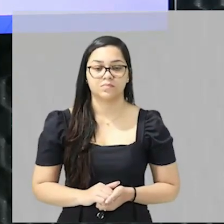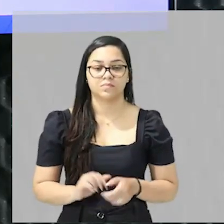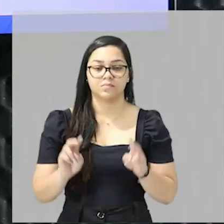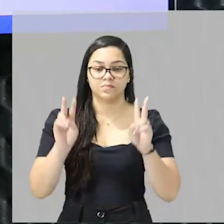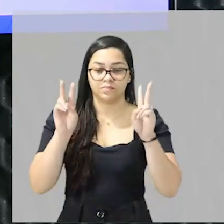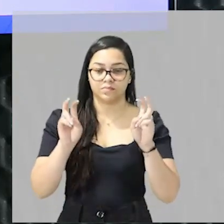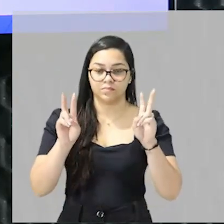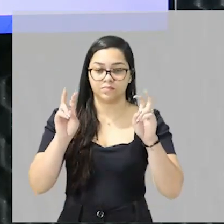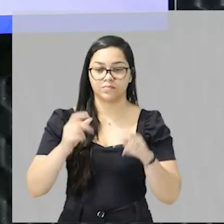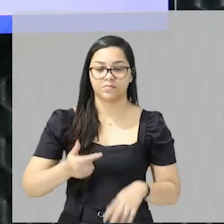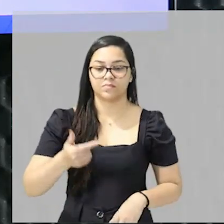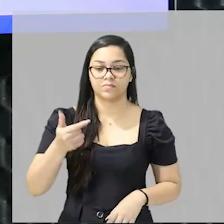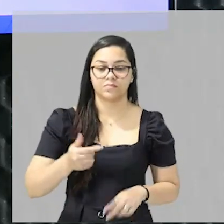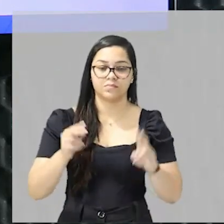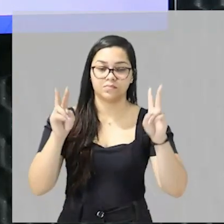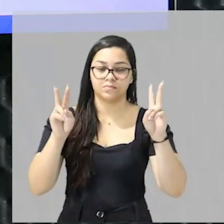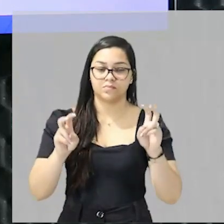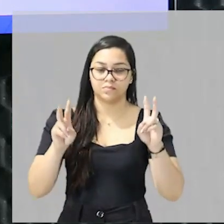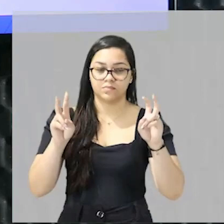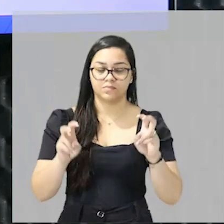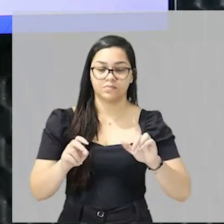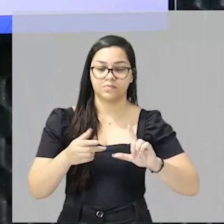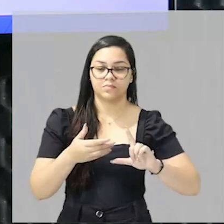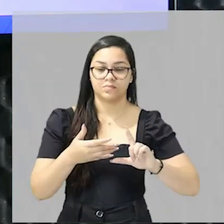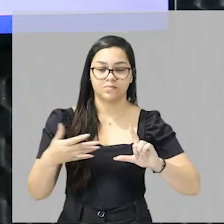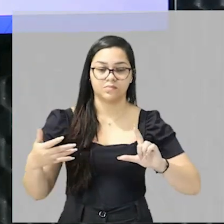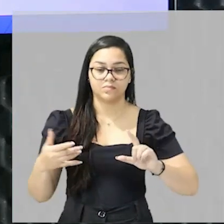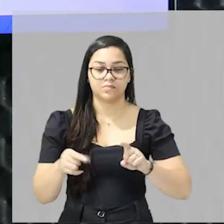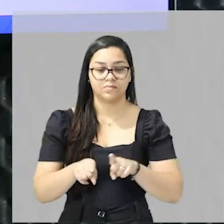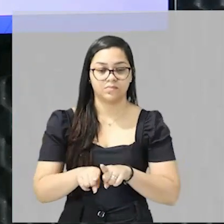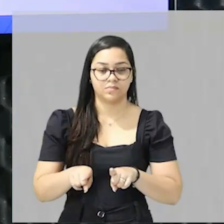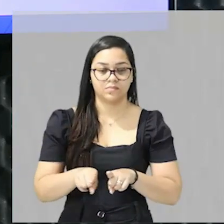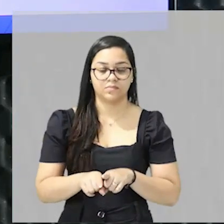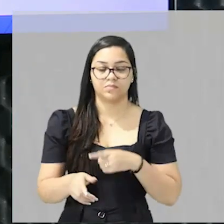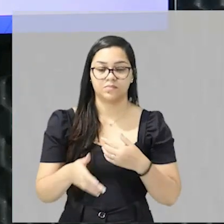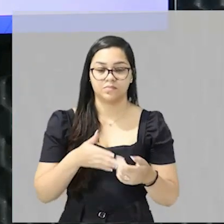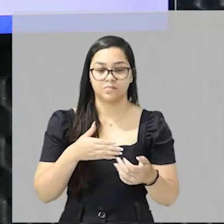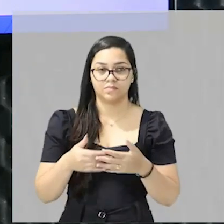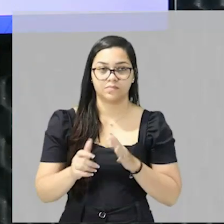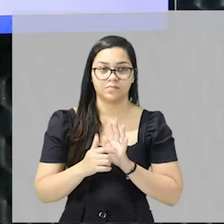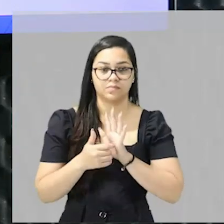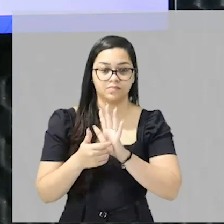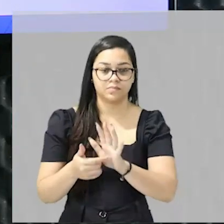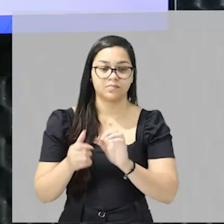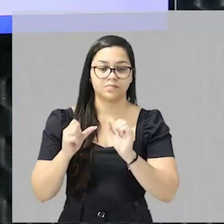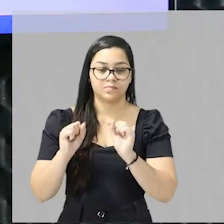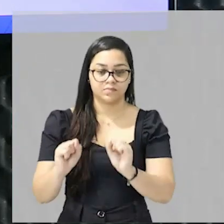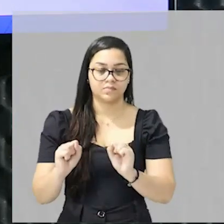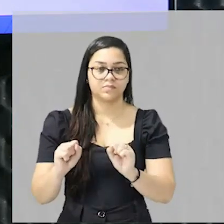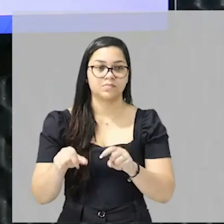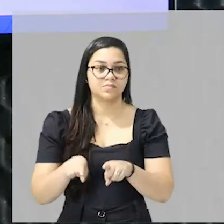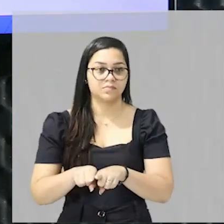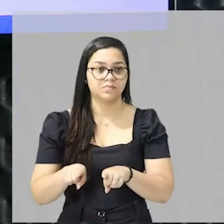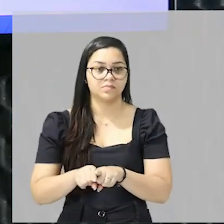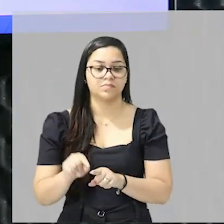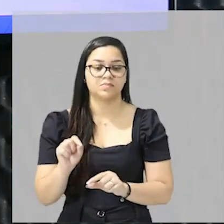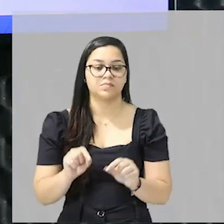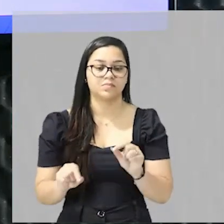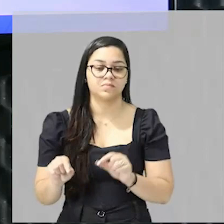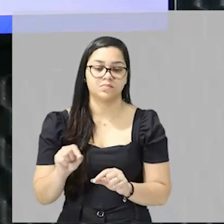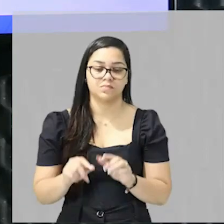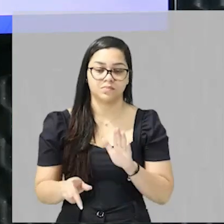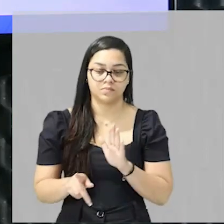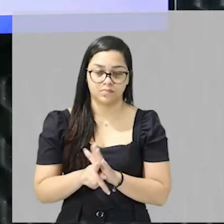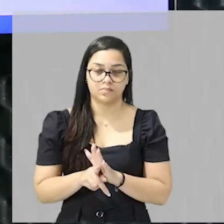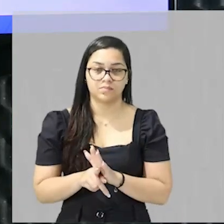subtítulo ou legenda, a fonte do texto, qualquer destaque que ele possa oferecer. Isso são aqueles elementos